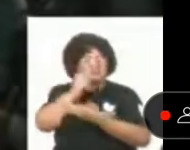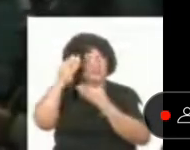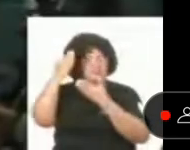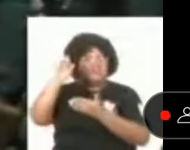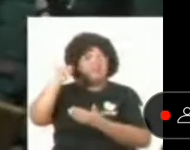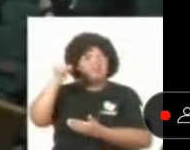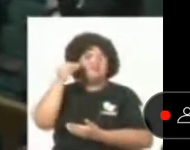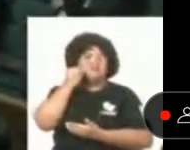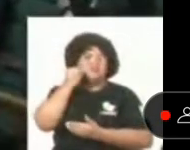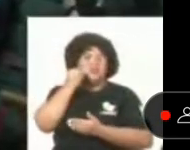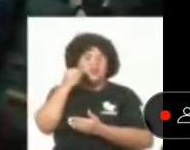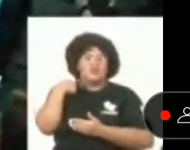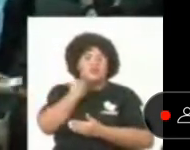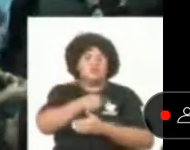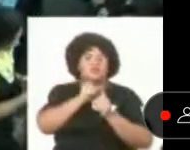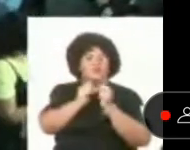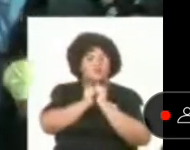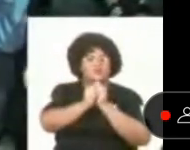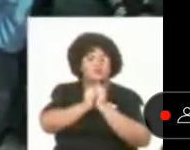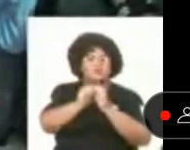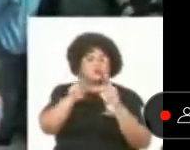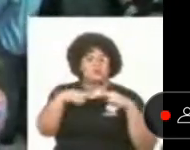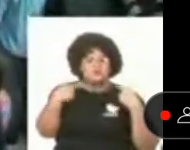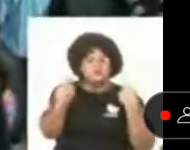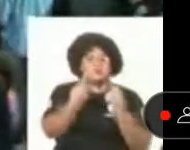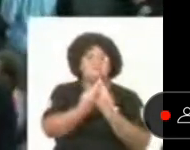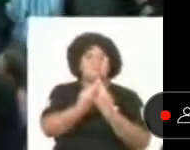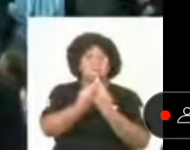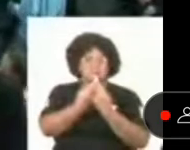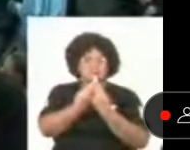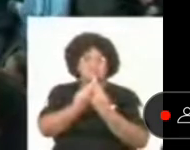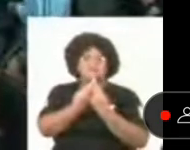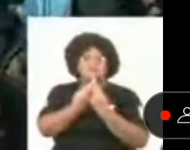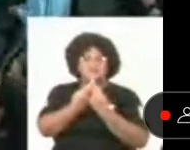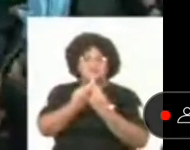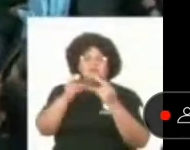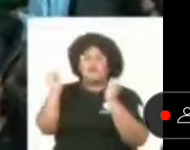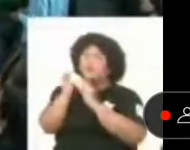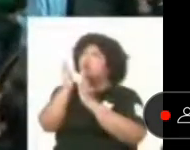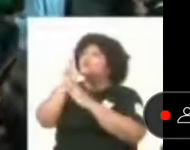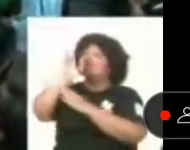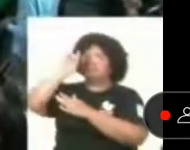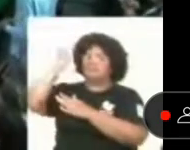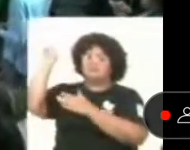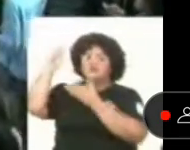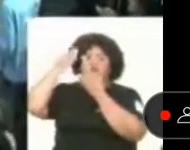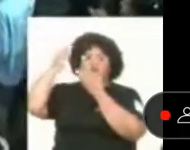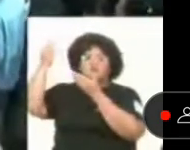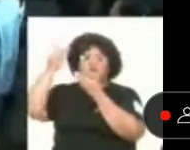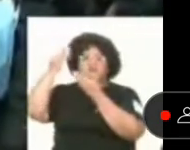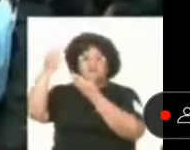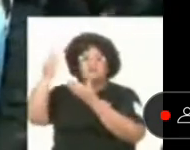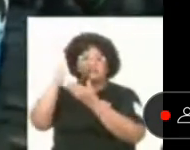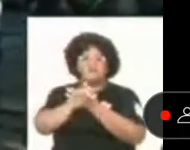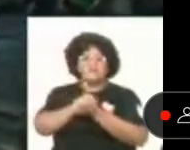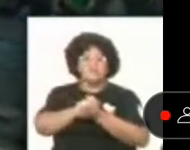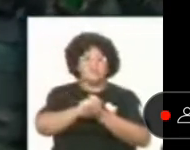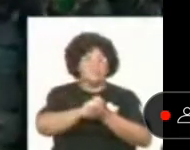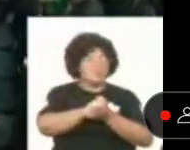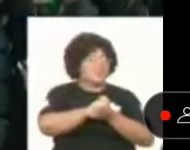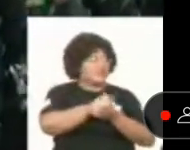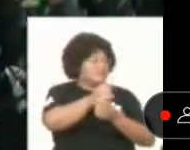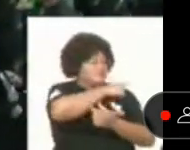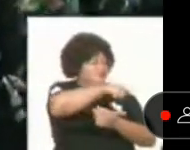de estarmos juntos, reunidos no nome santo e poderoso do nosso Deus. Obrigada, queridos, que Deus tenha usado a